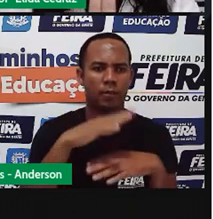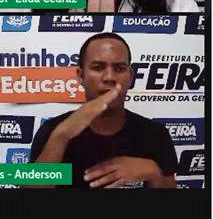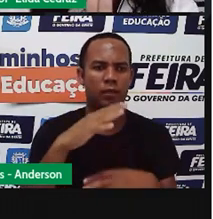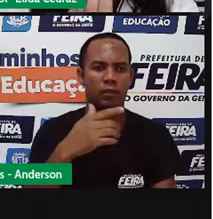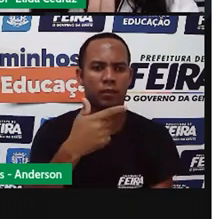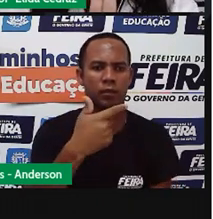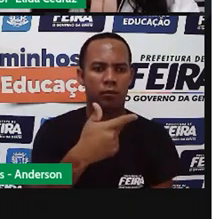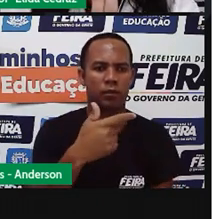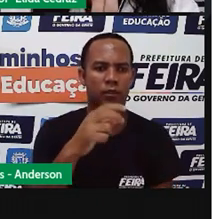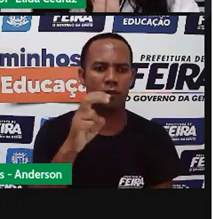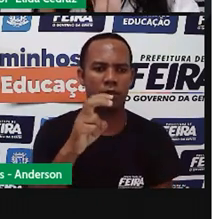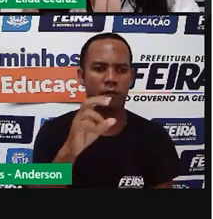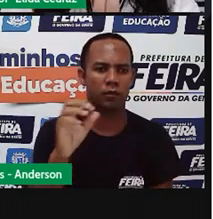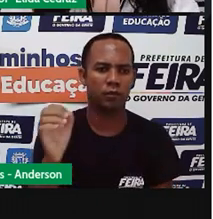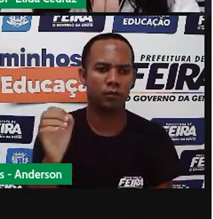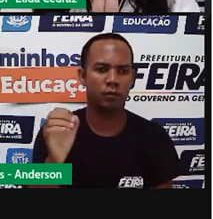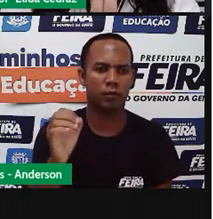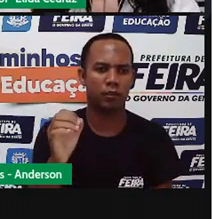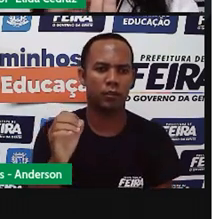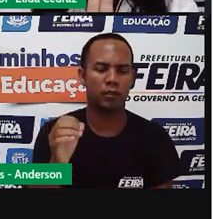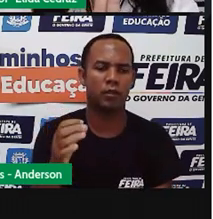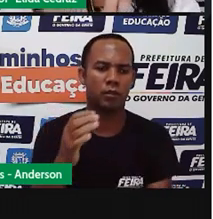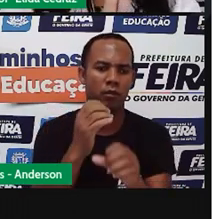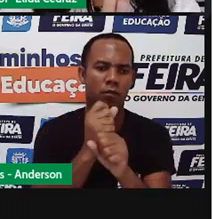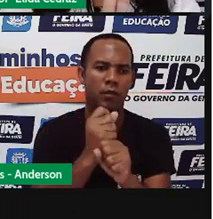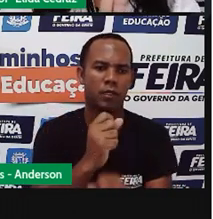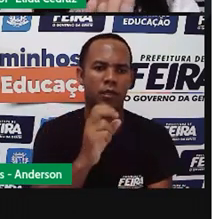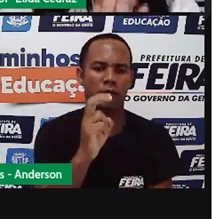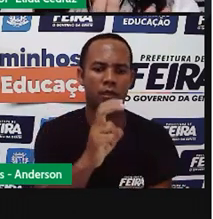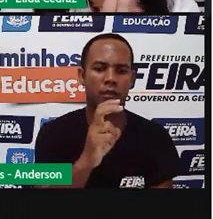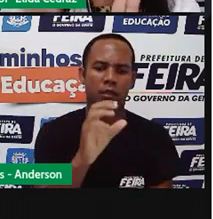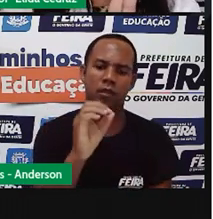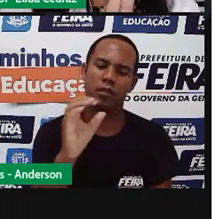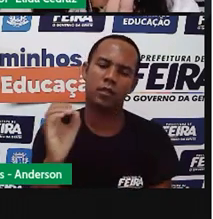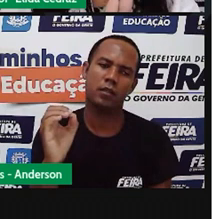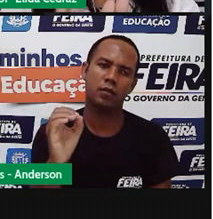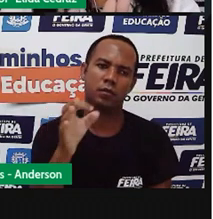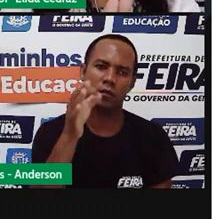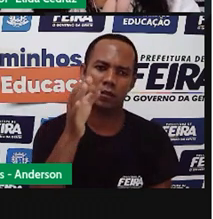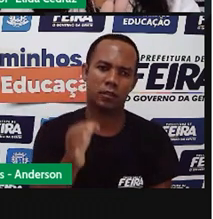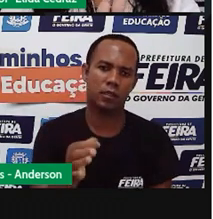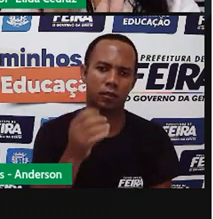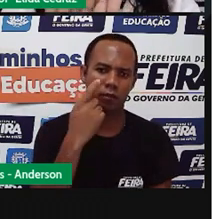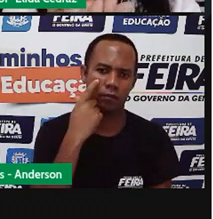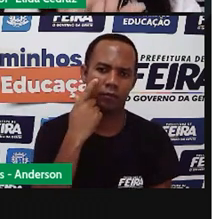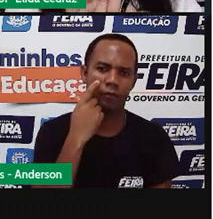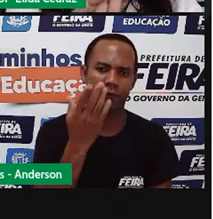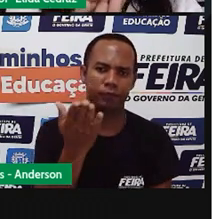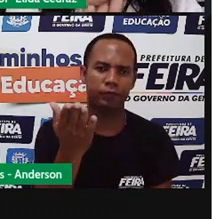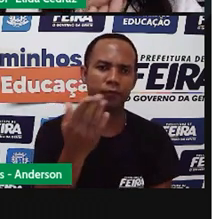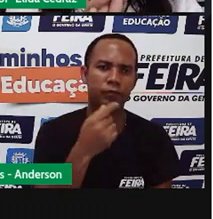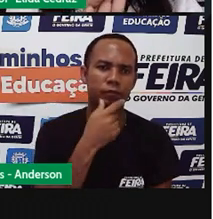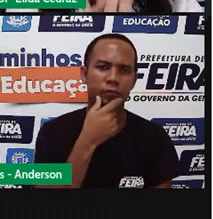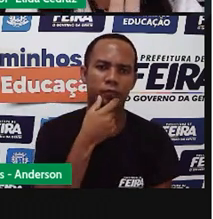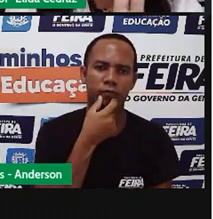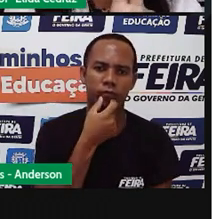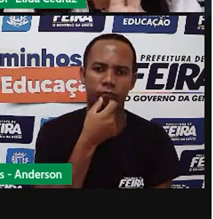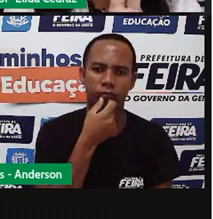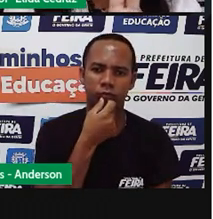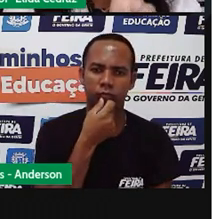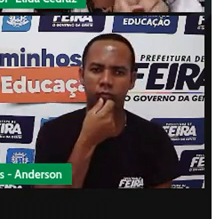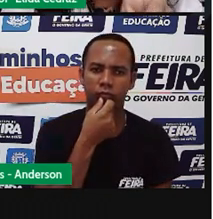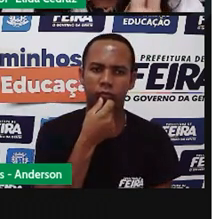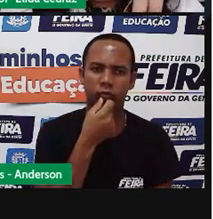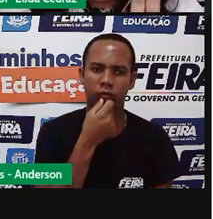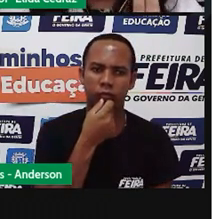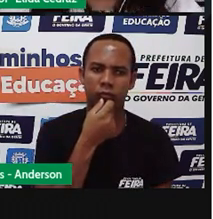dá 500. Chegou? Deu certinho? Pronto. Aqui nós já